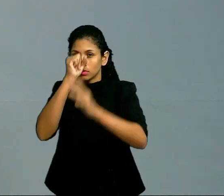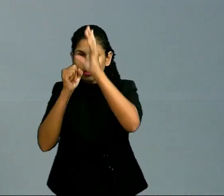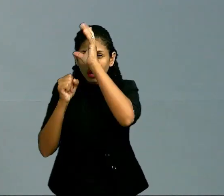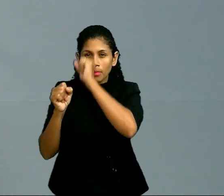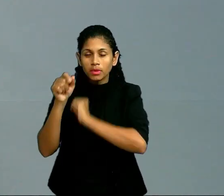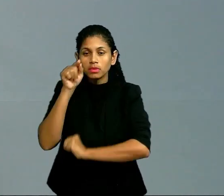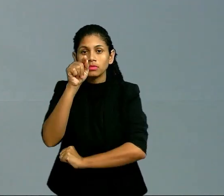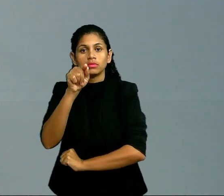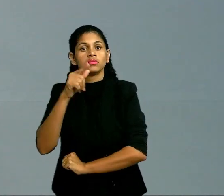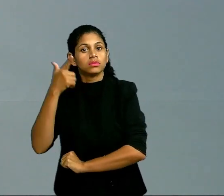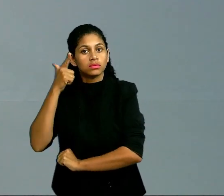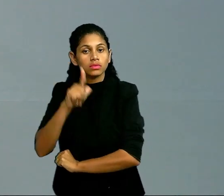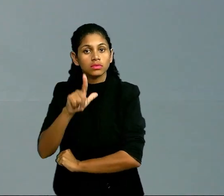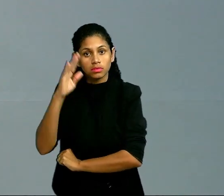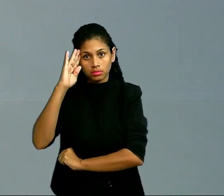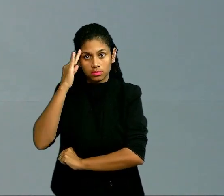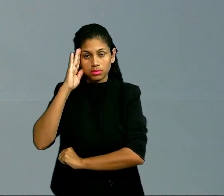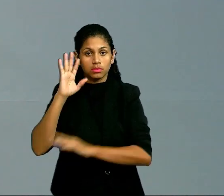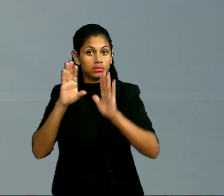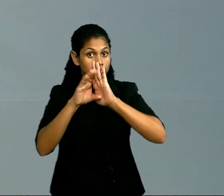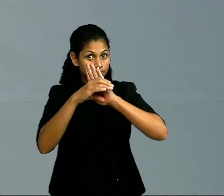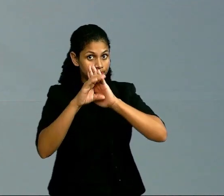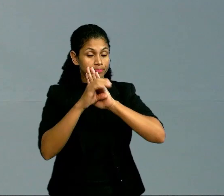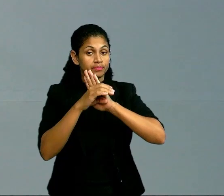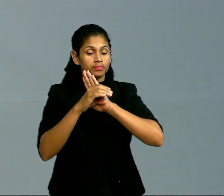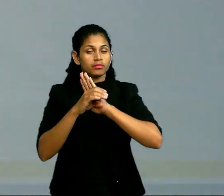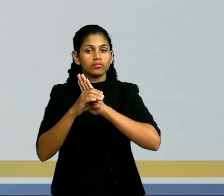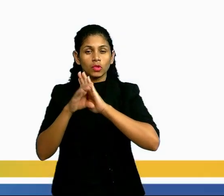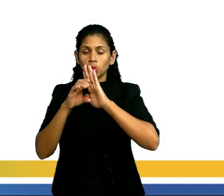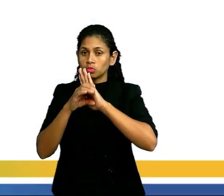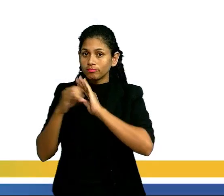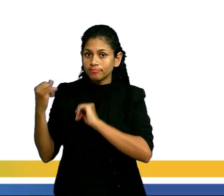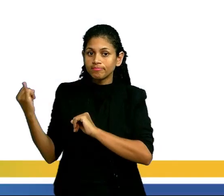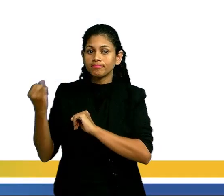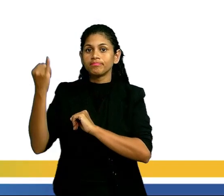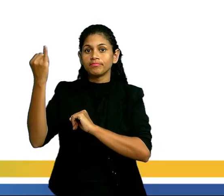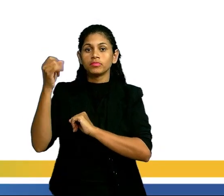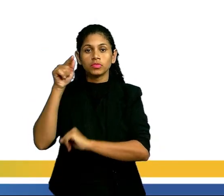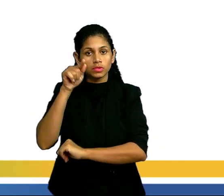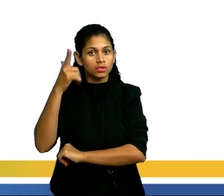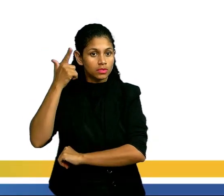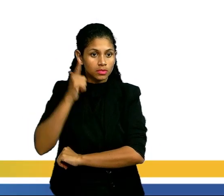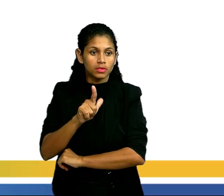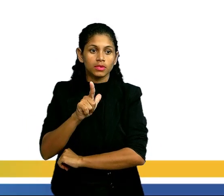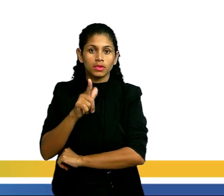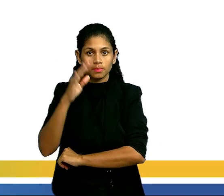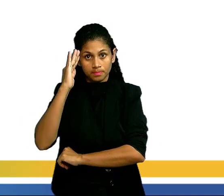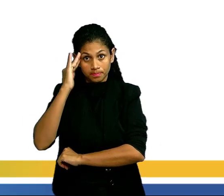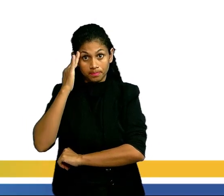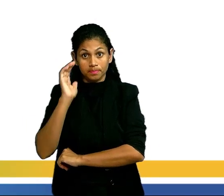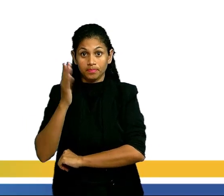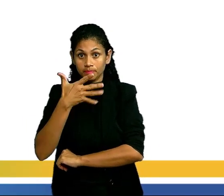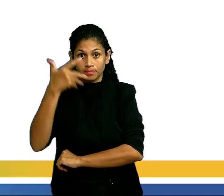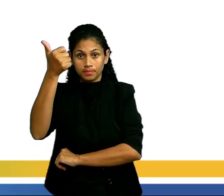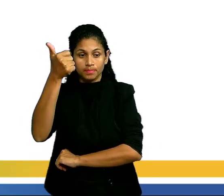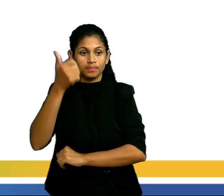você consiga entender o conteúdo, tá? Mas são conceitos importantes que você vai conseguir. Então, a